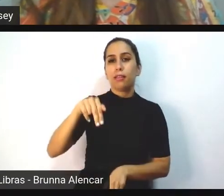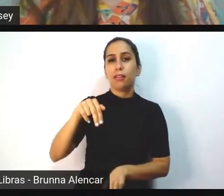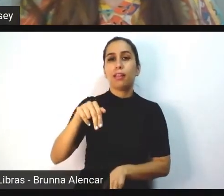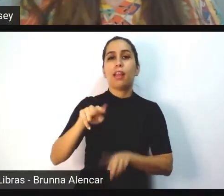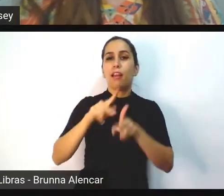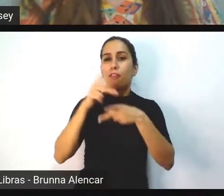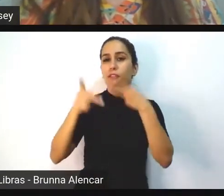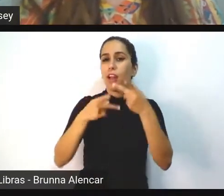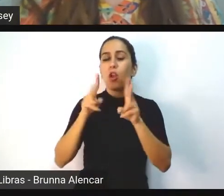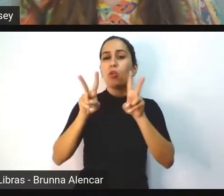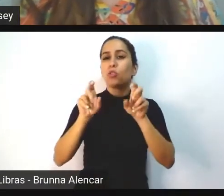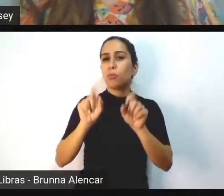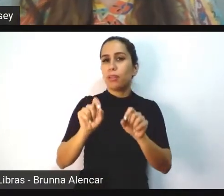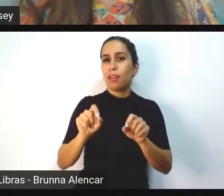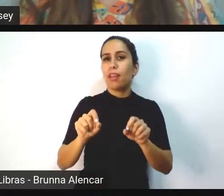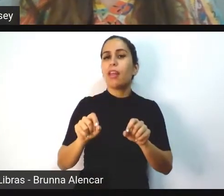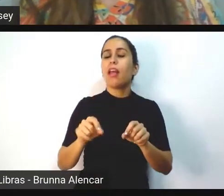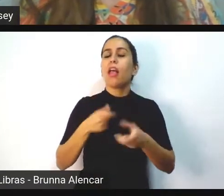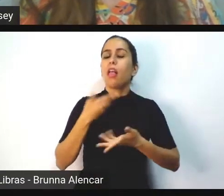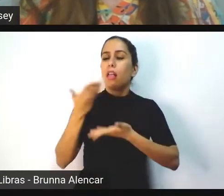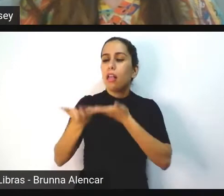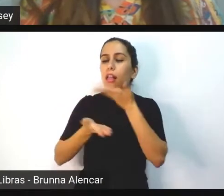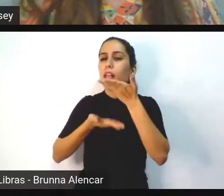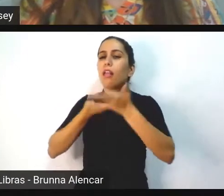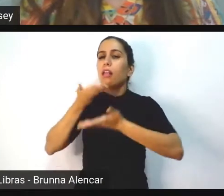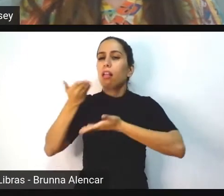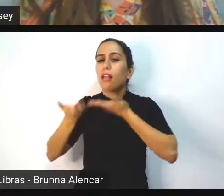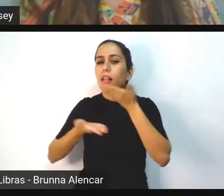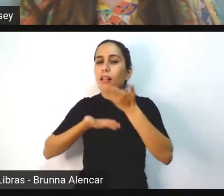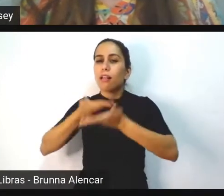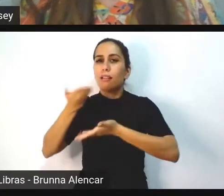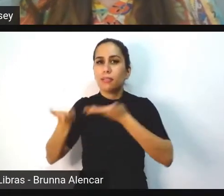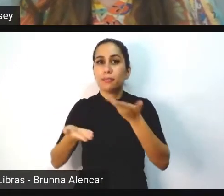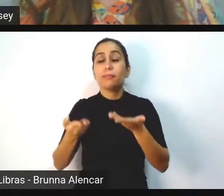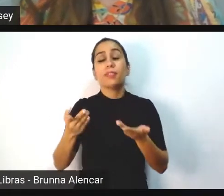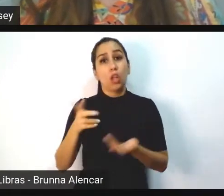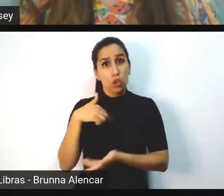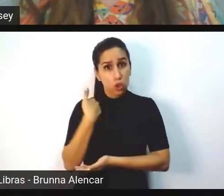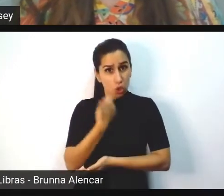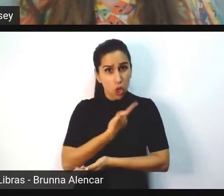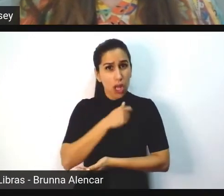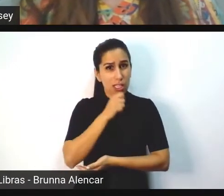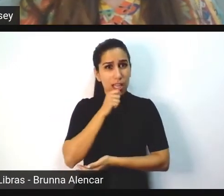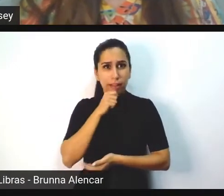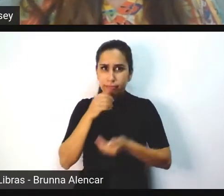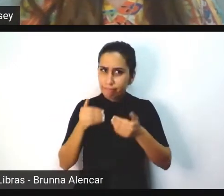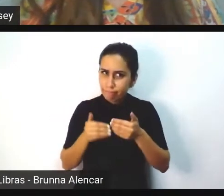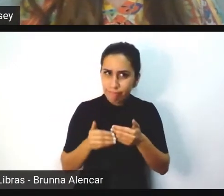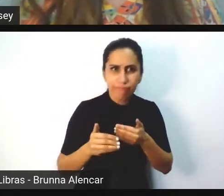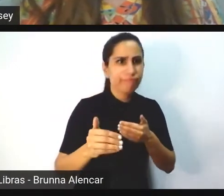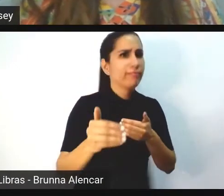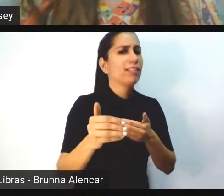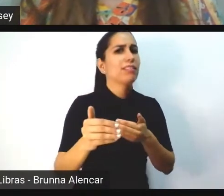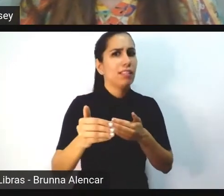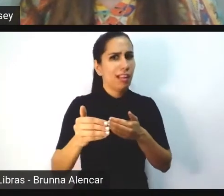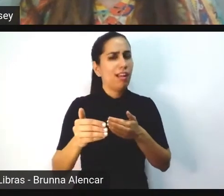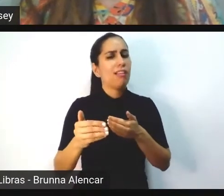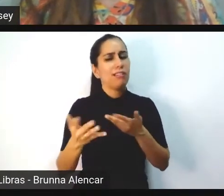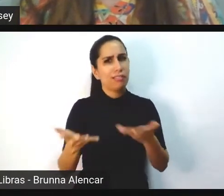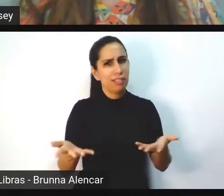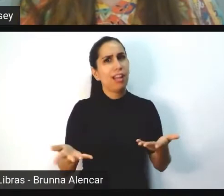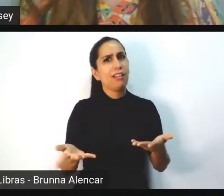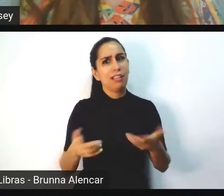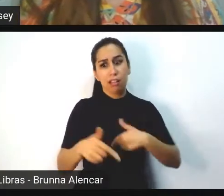respiração, pessoal. Nós vamos nos deparar ainda com situações, mesmo estando em domicílio, óbvio, né,